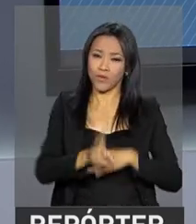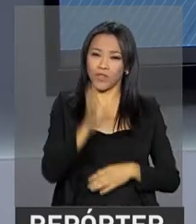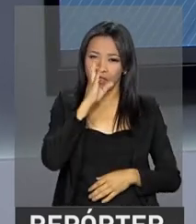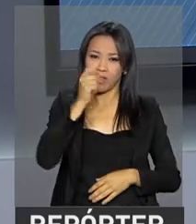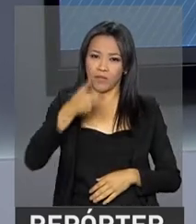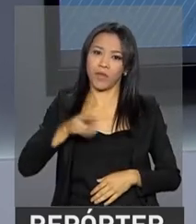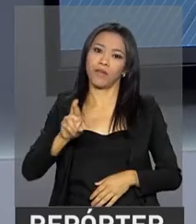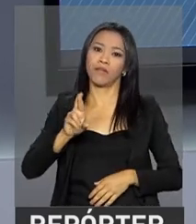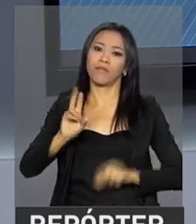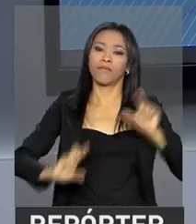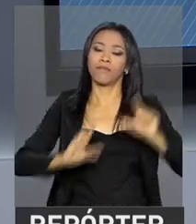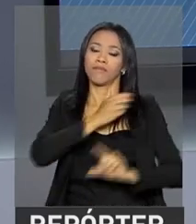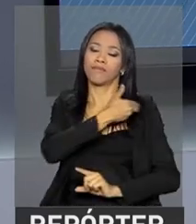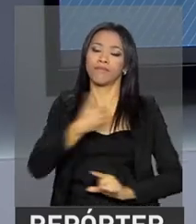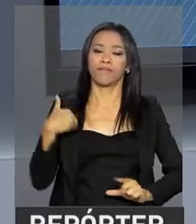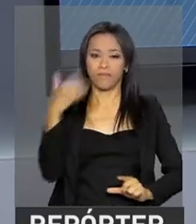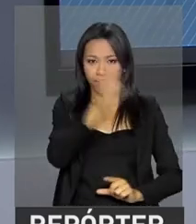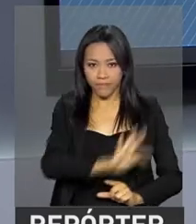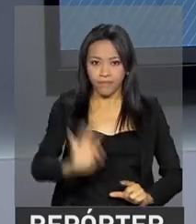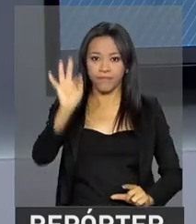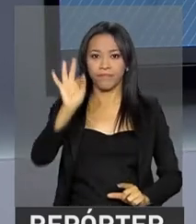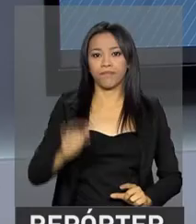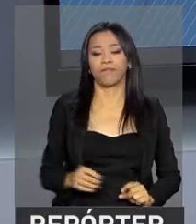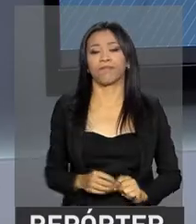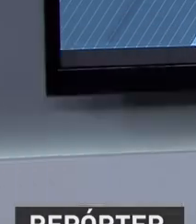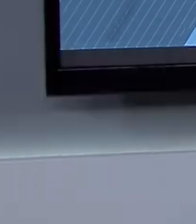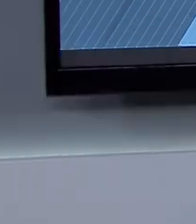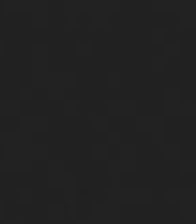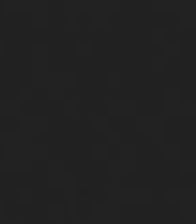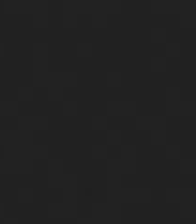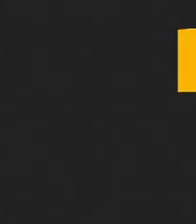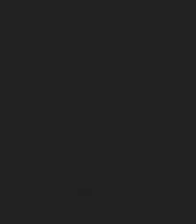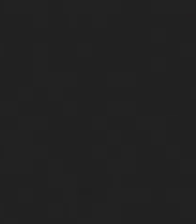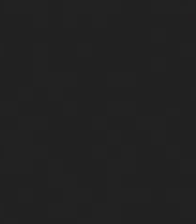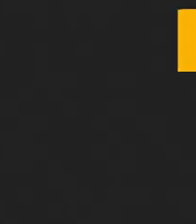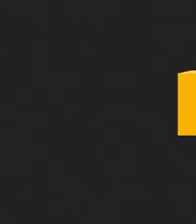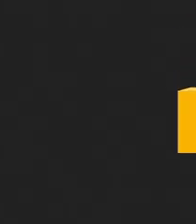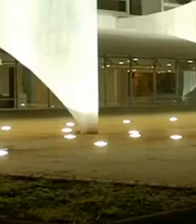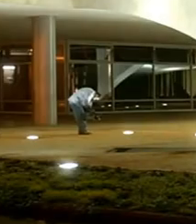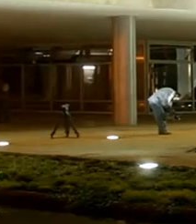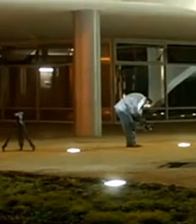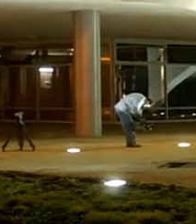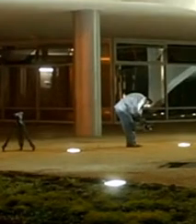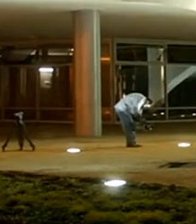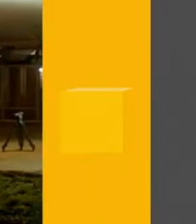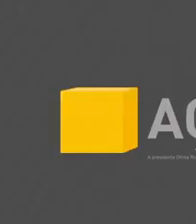Continue com a gente na NBR, a TV do Governo Federal.